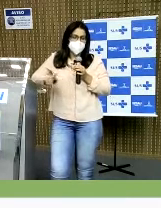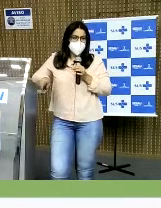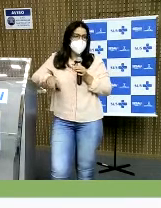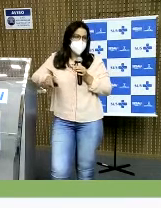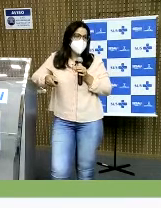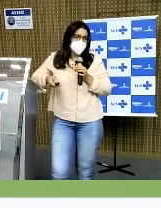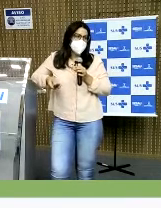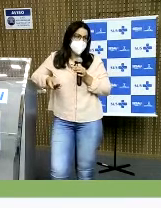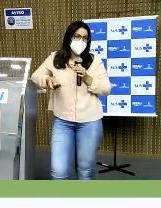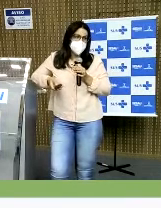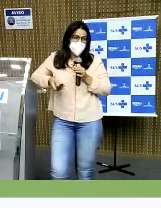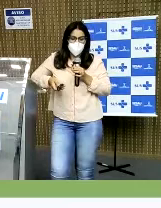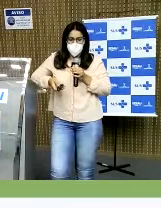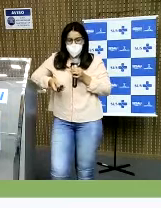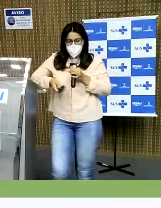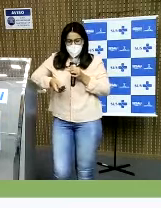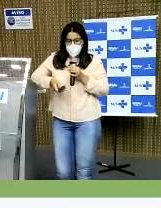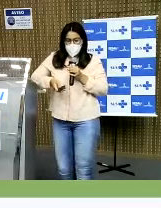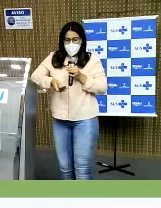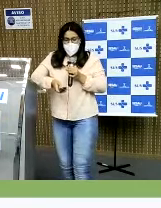são 10 pacientes que a gente fez as estatísticas, tá?